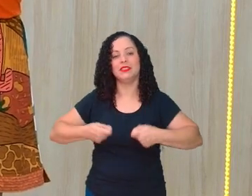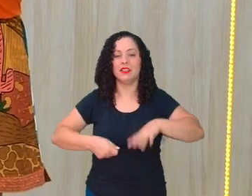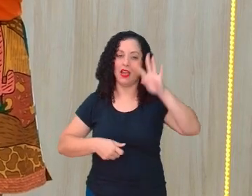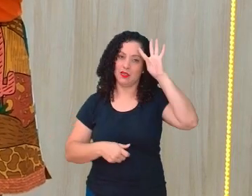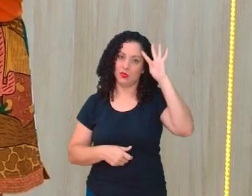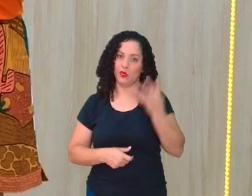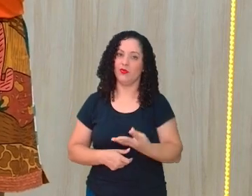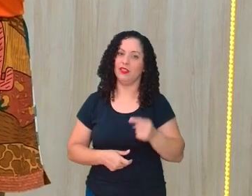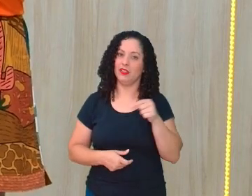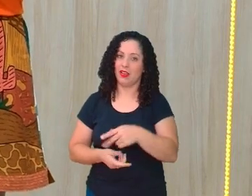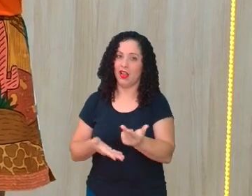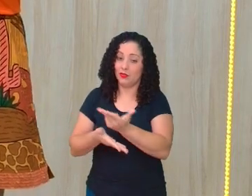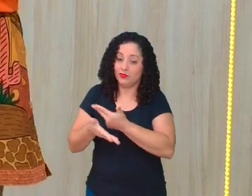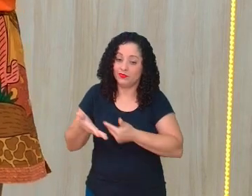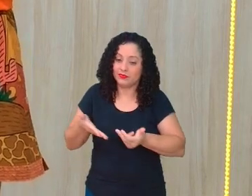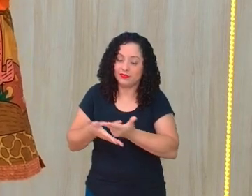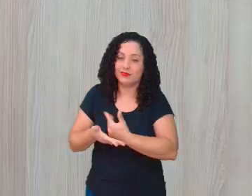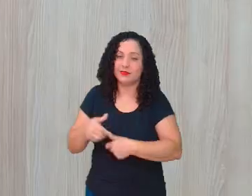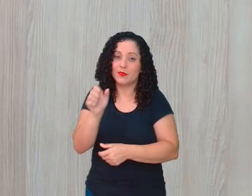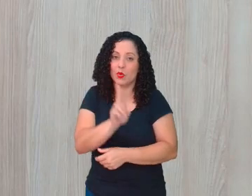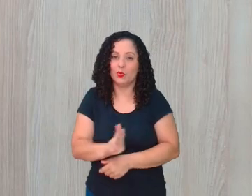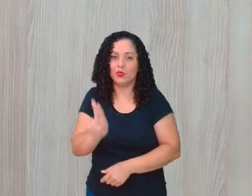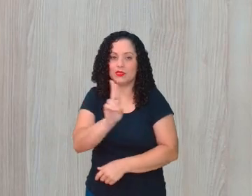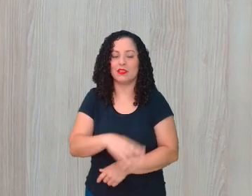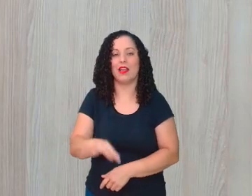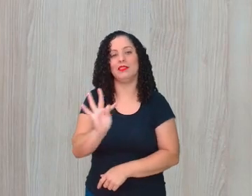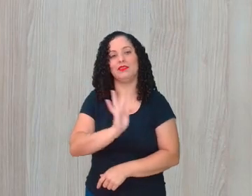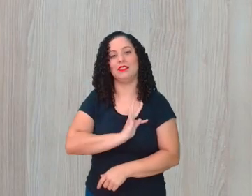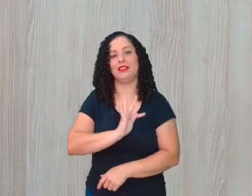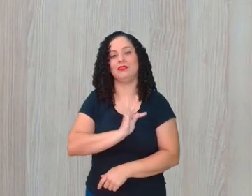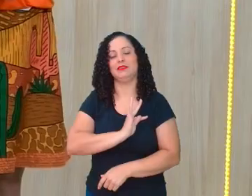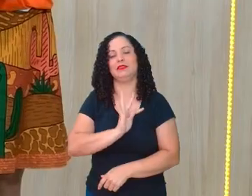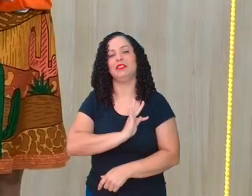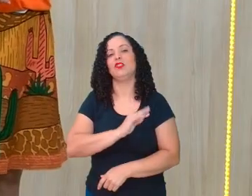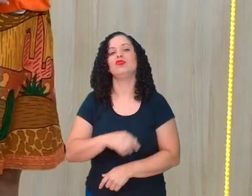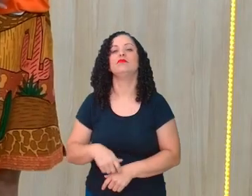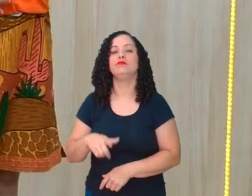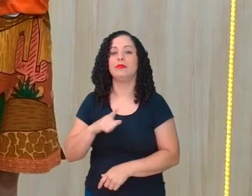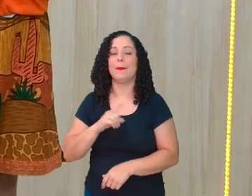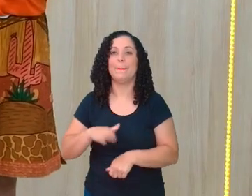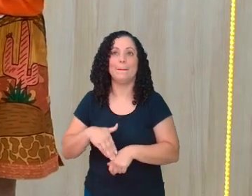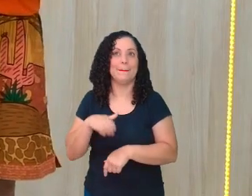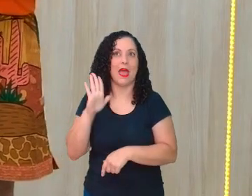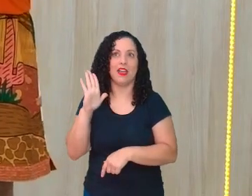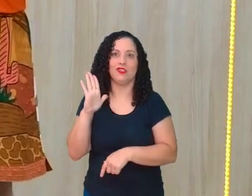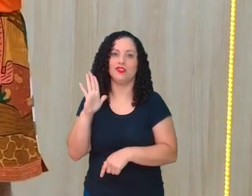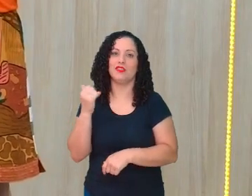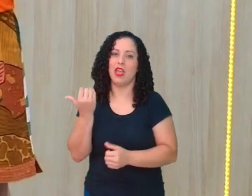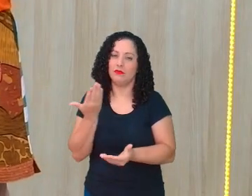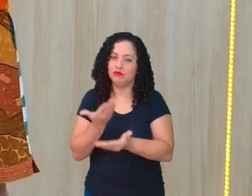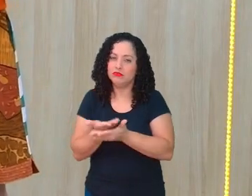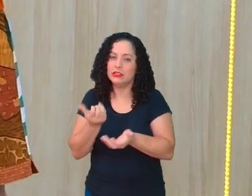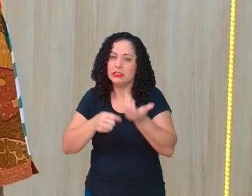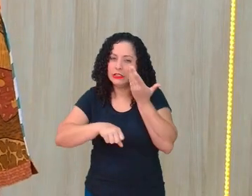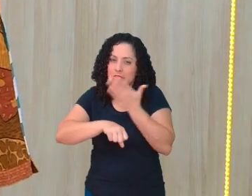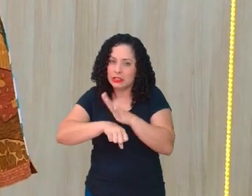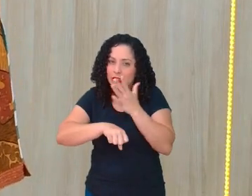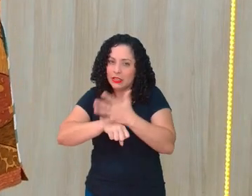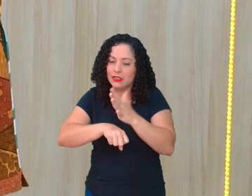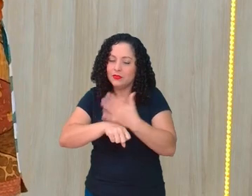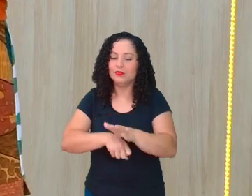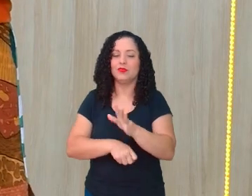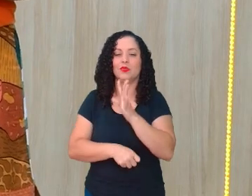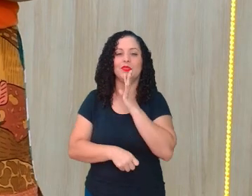no desenho. Através de uma técnica. Através de técnicas. E quanto mais você for capaz, quanto mais você